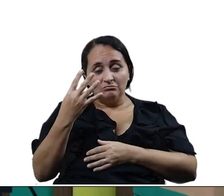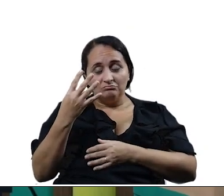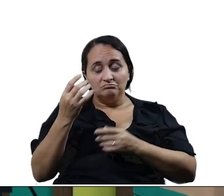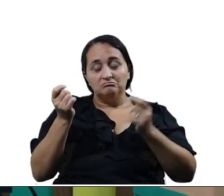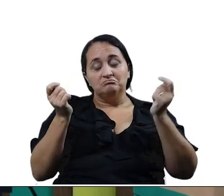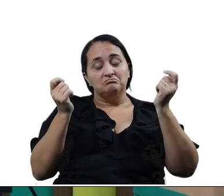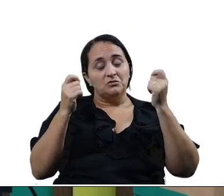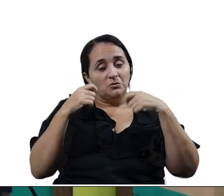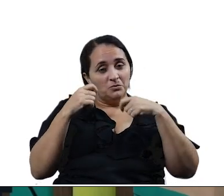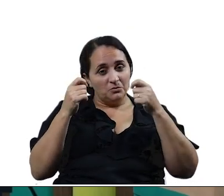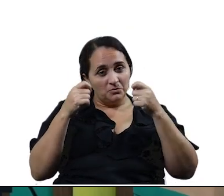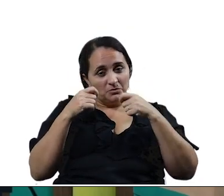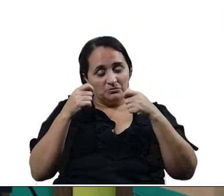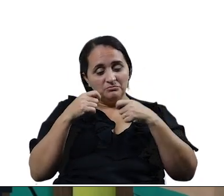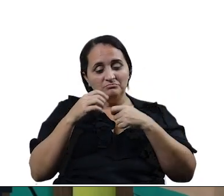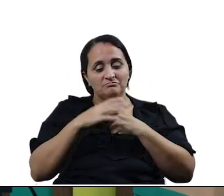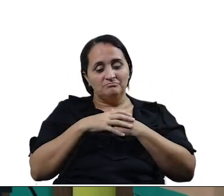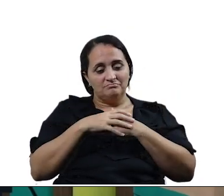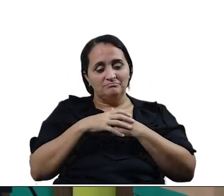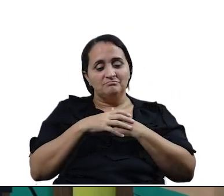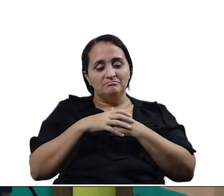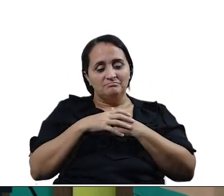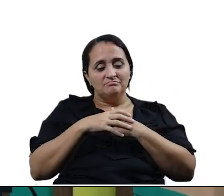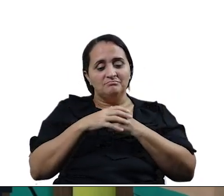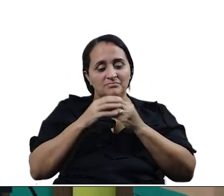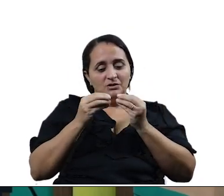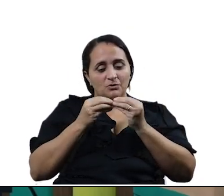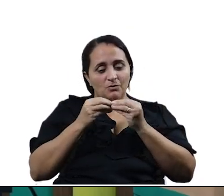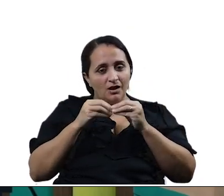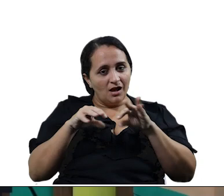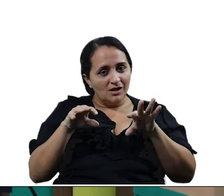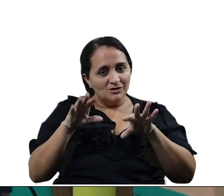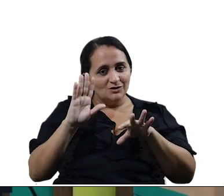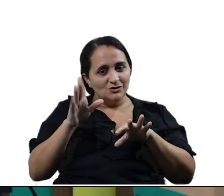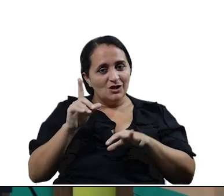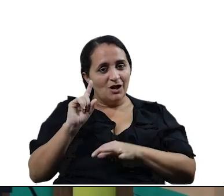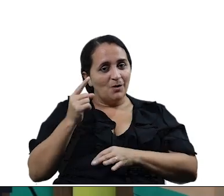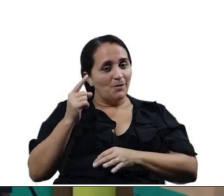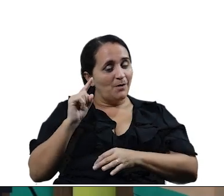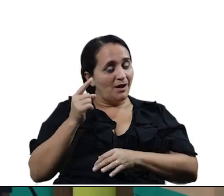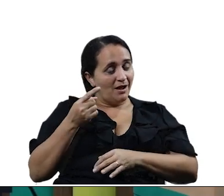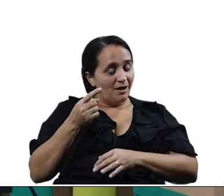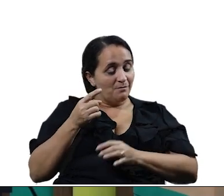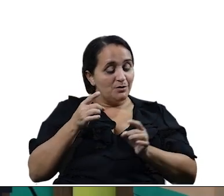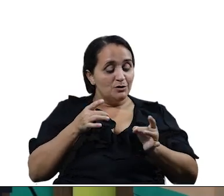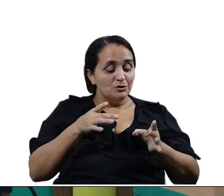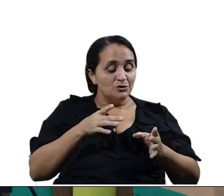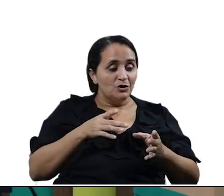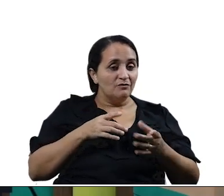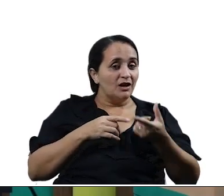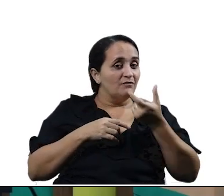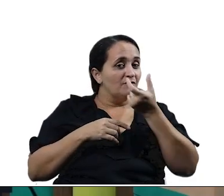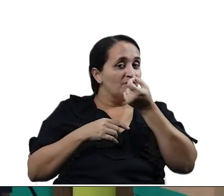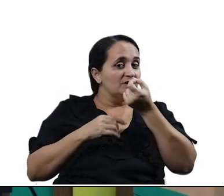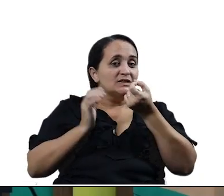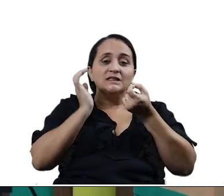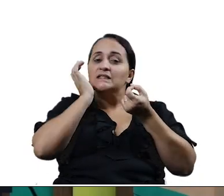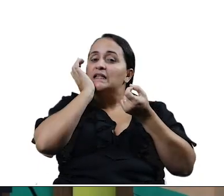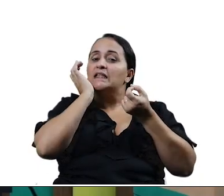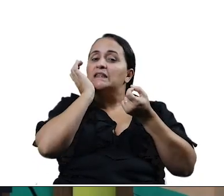já gasto R$1. E sobraria apenas 20 centavos, que daria